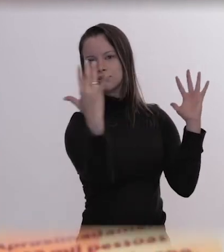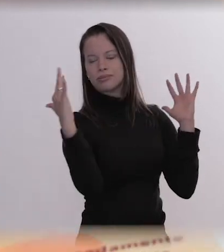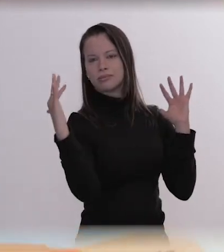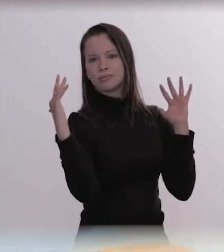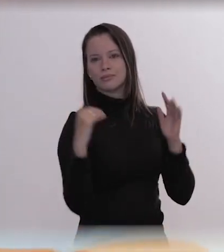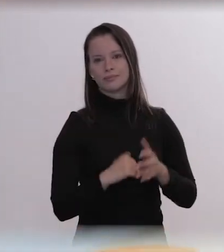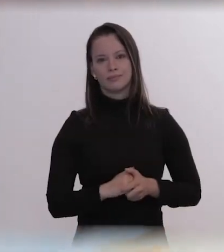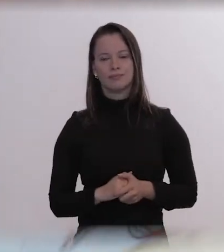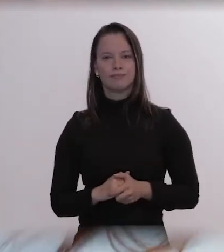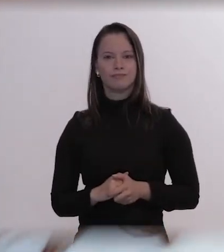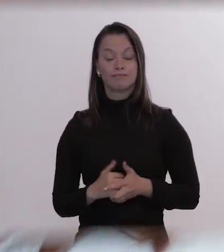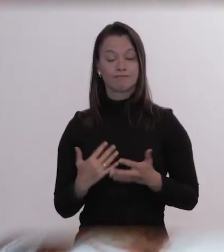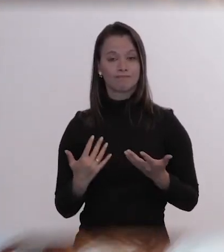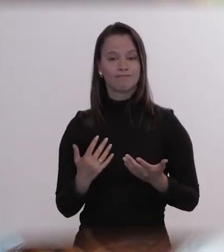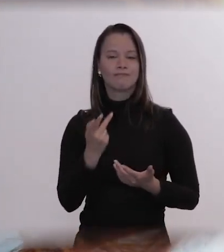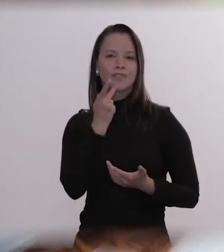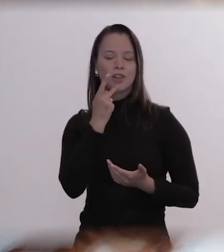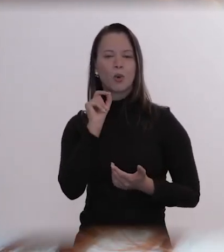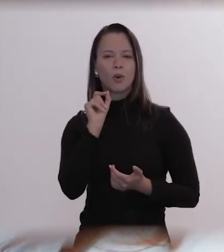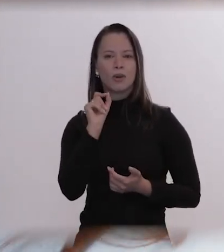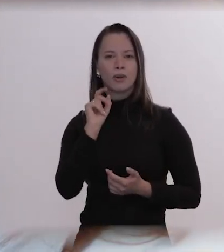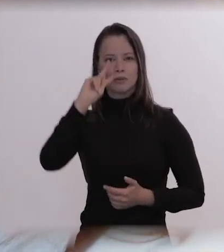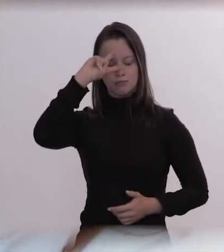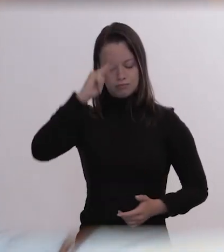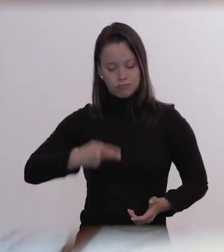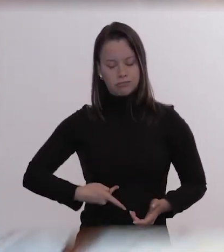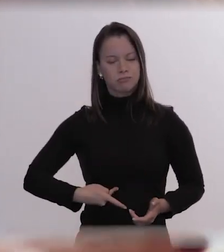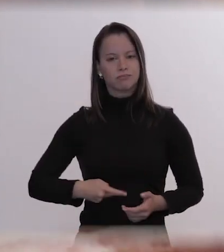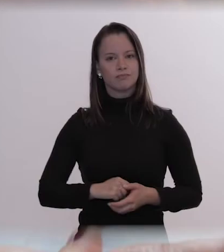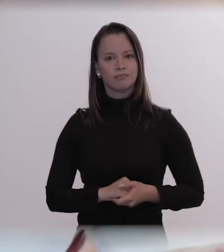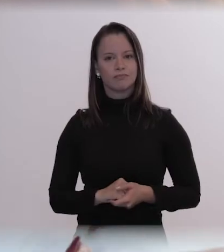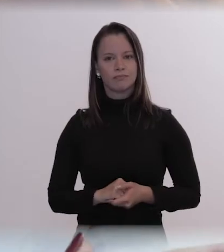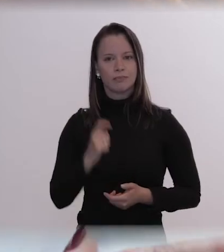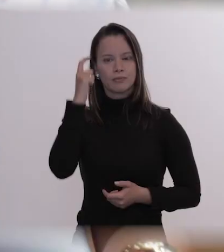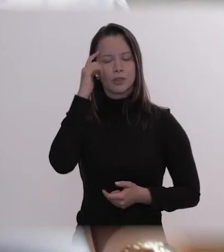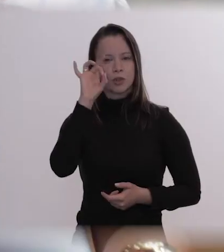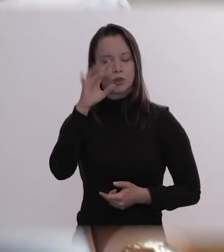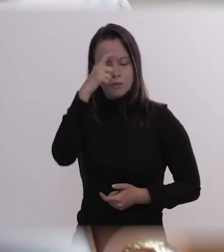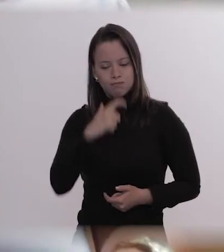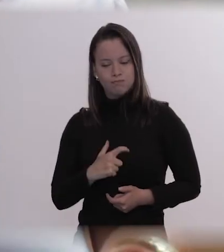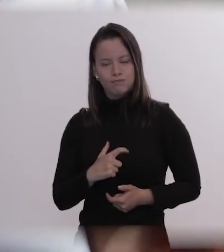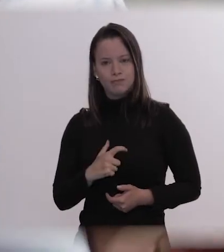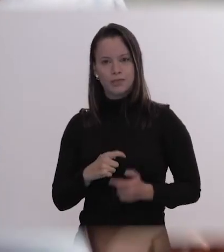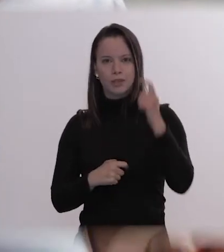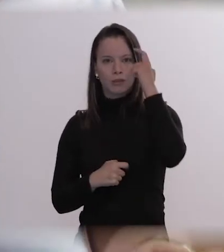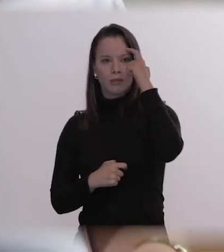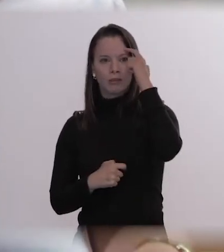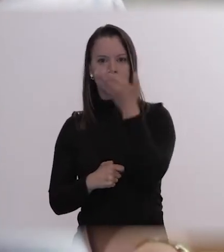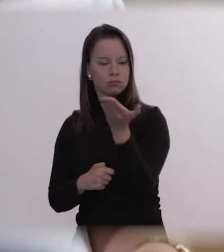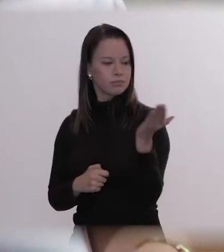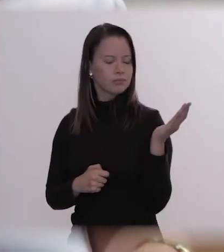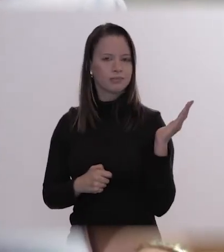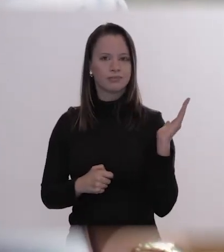E aí a gente costuma falar que é o egoísmo, né? Porque eu pensei na minha dor, mas eu não pensei no do